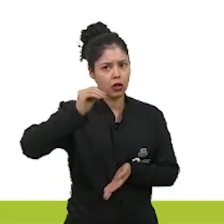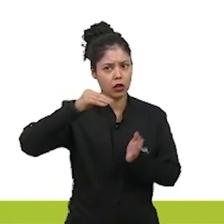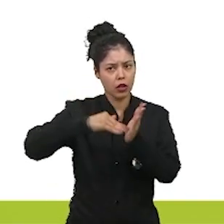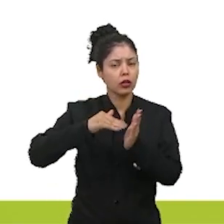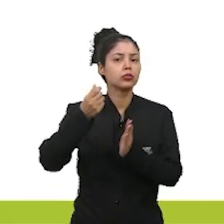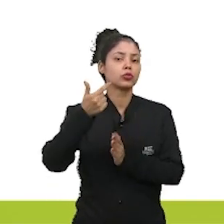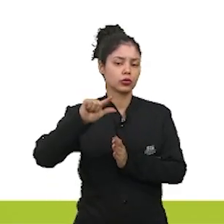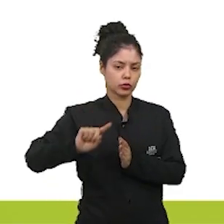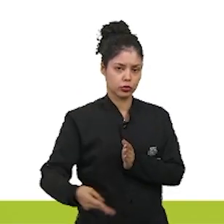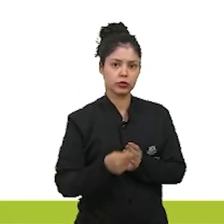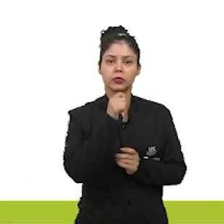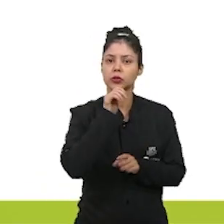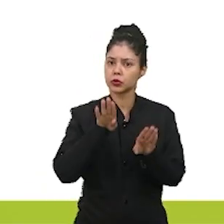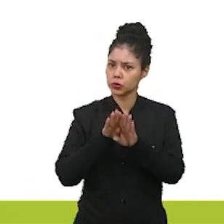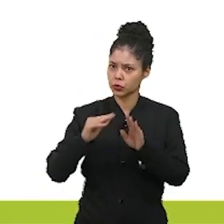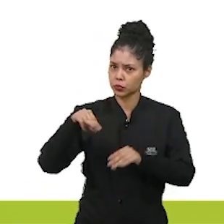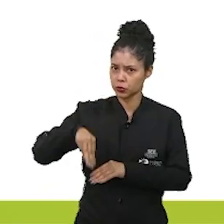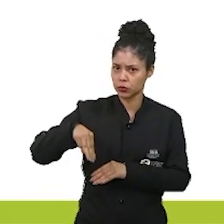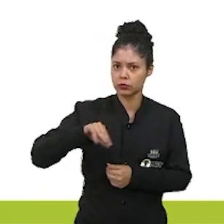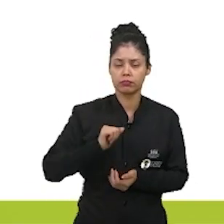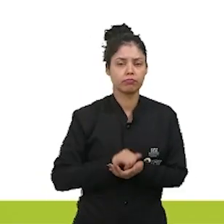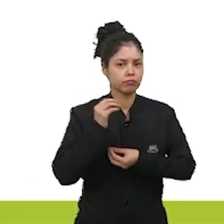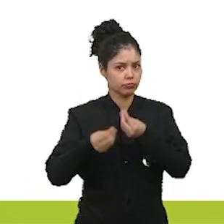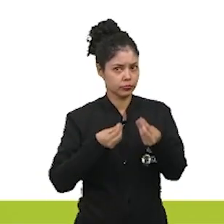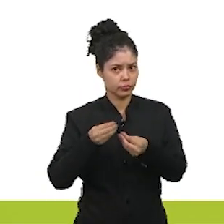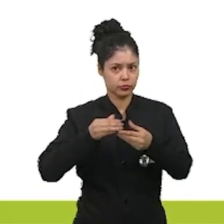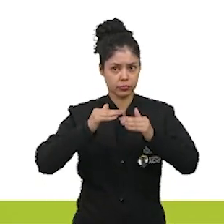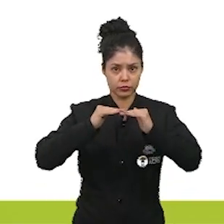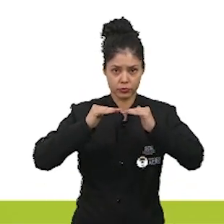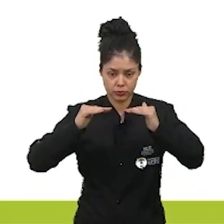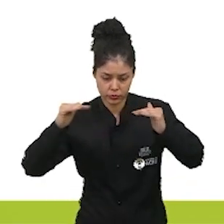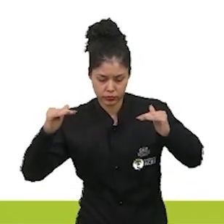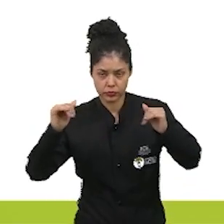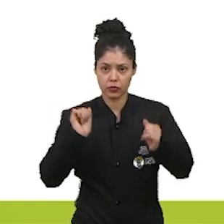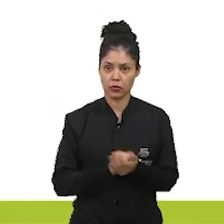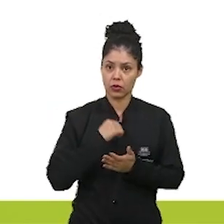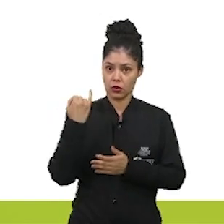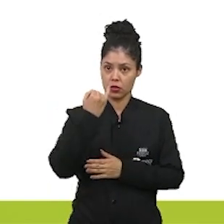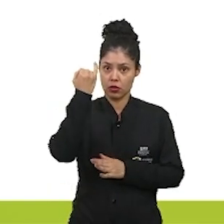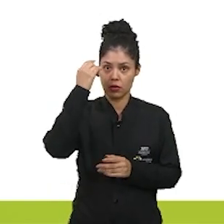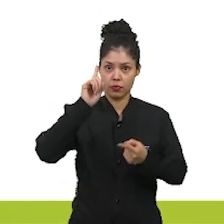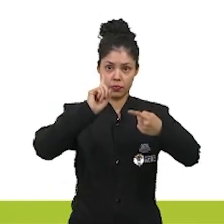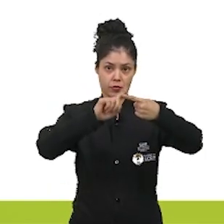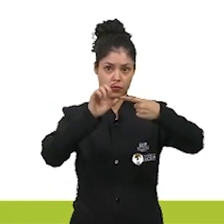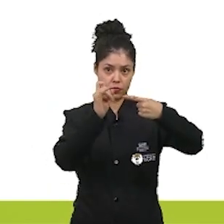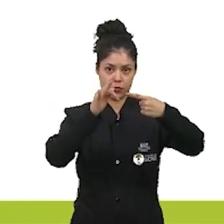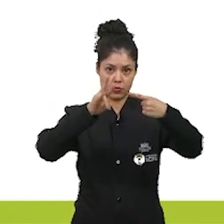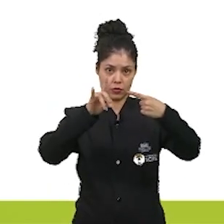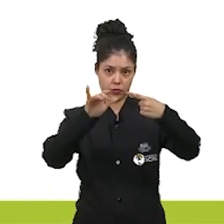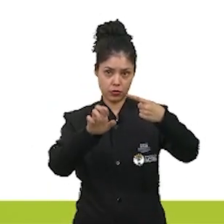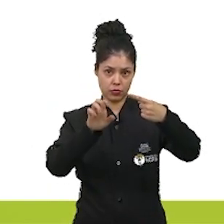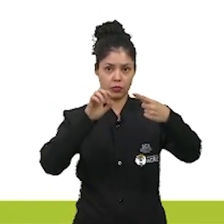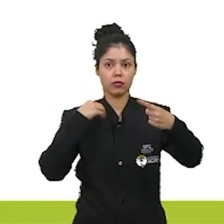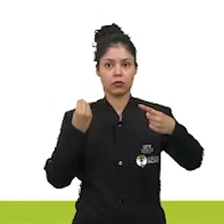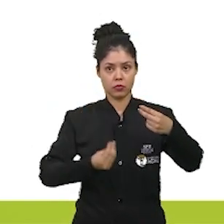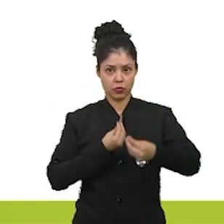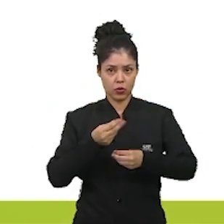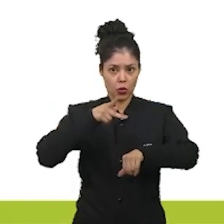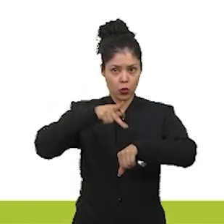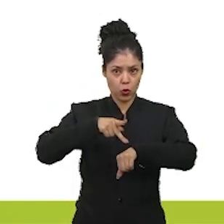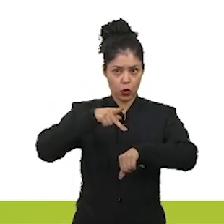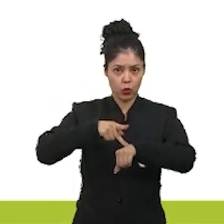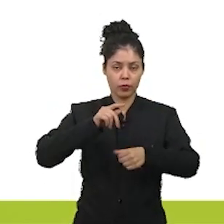2.000 metros para se encaixar como planalto. Os principais tipos de planaltos são sedimentares, formados por